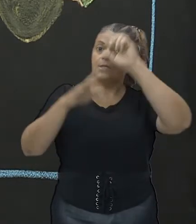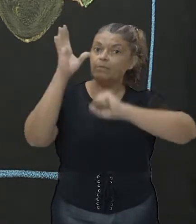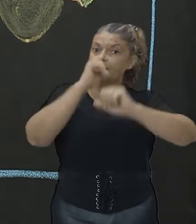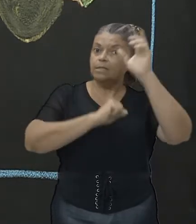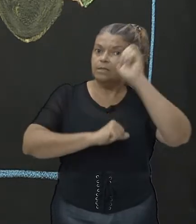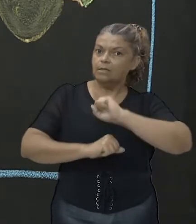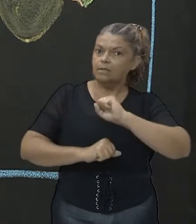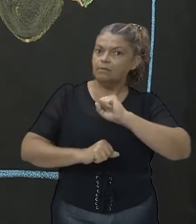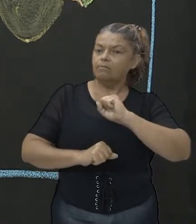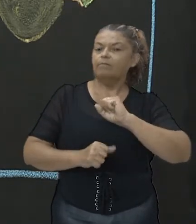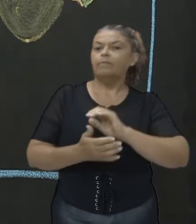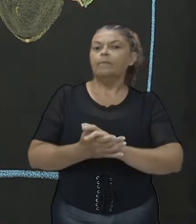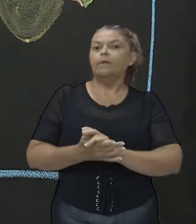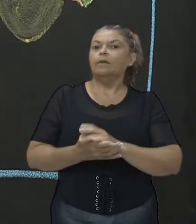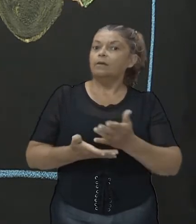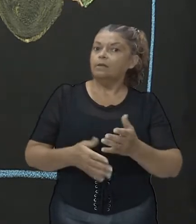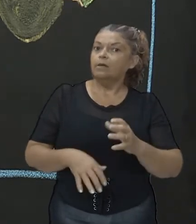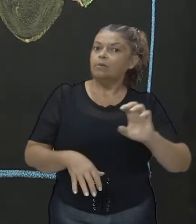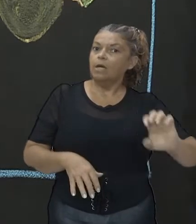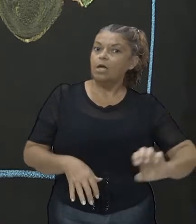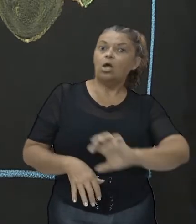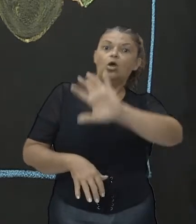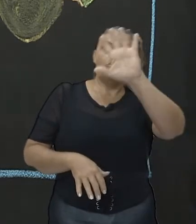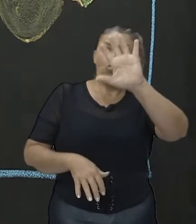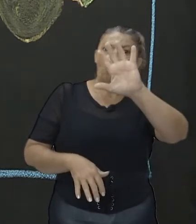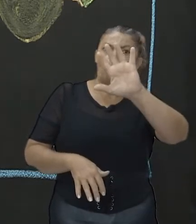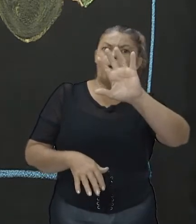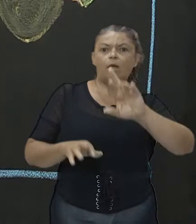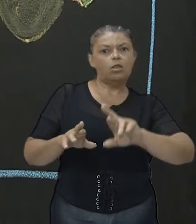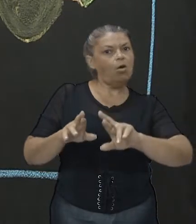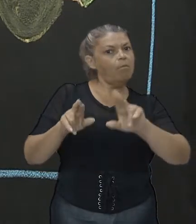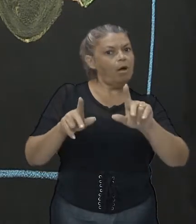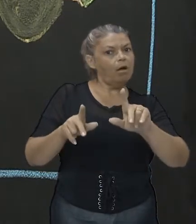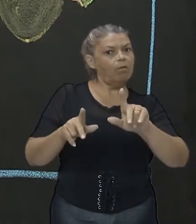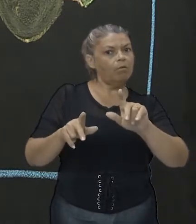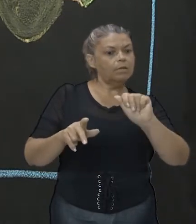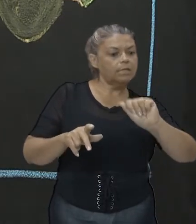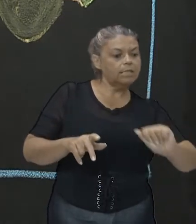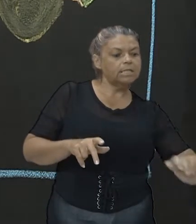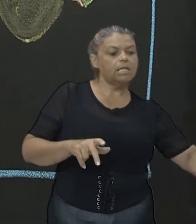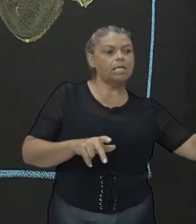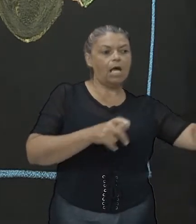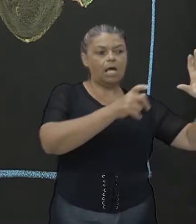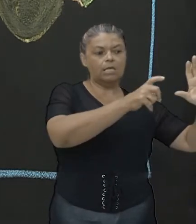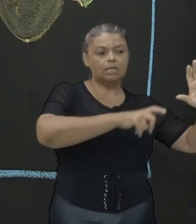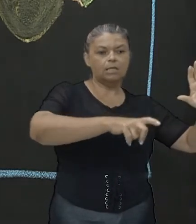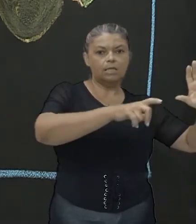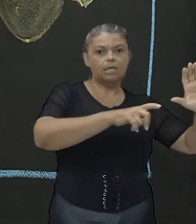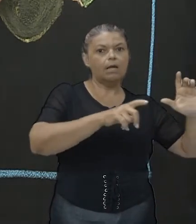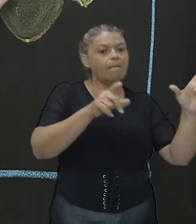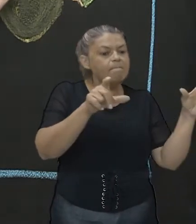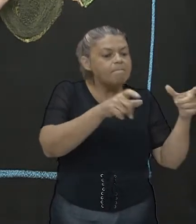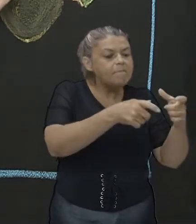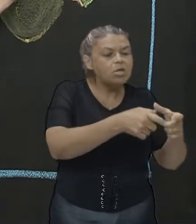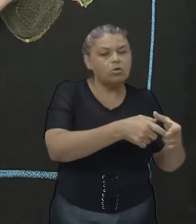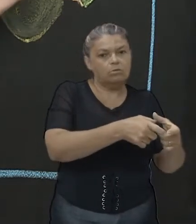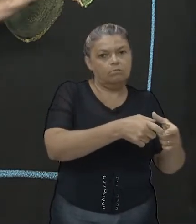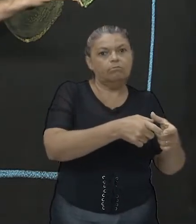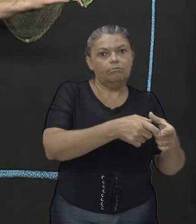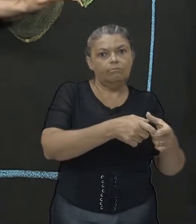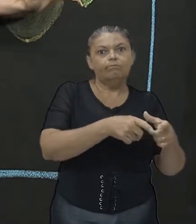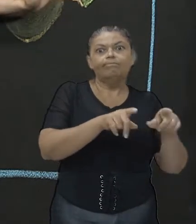que na Europa vai estar um pouquinho maior do que o normal. Na África vai estar aí bem menorzinha. Agora vejam aqui,